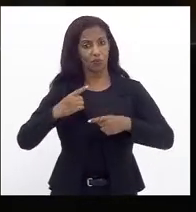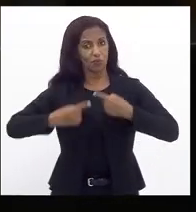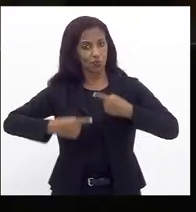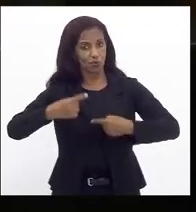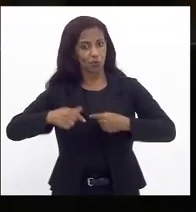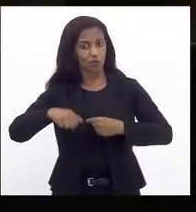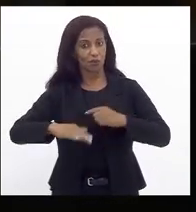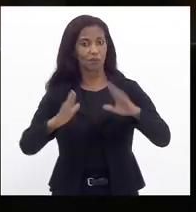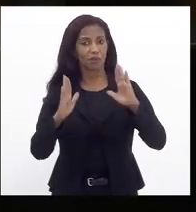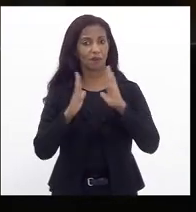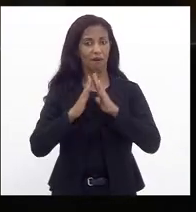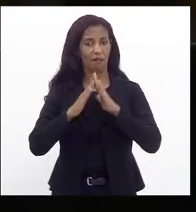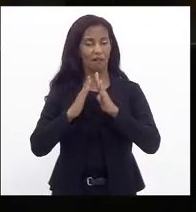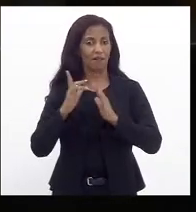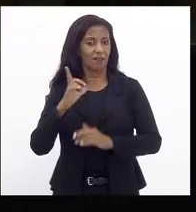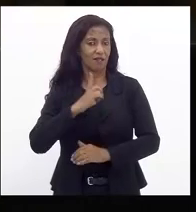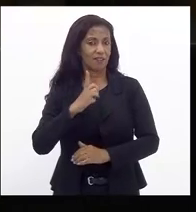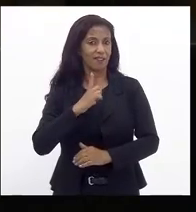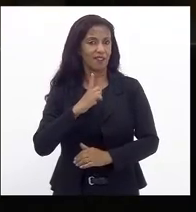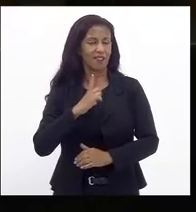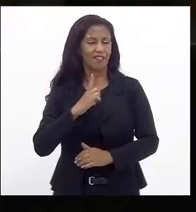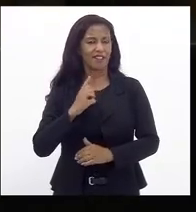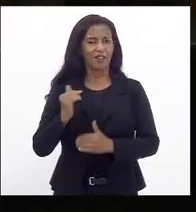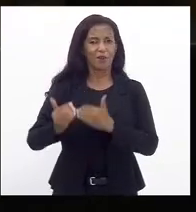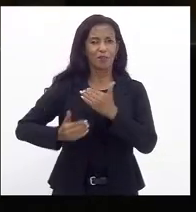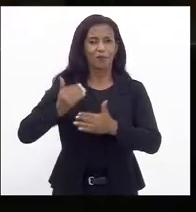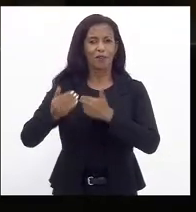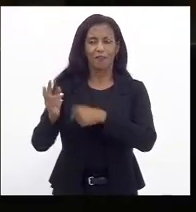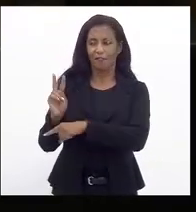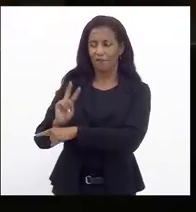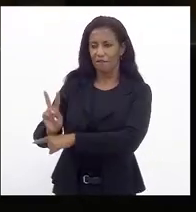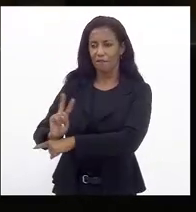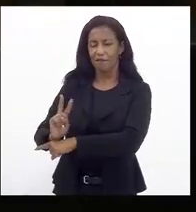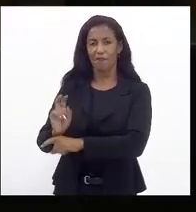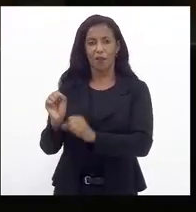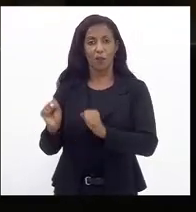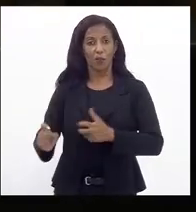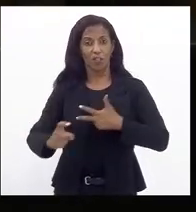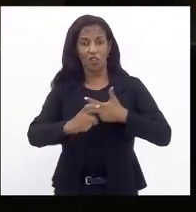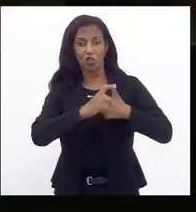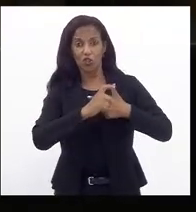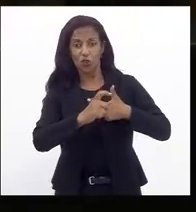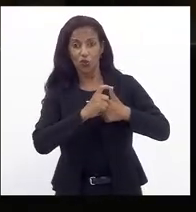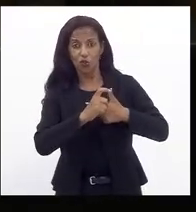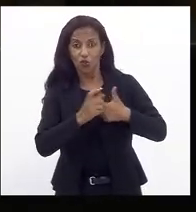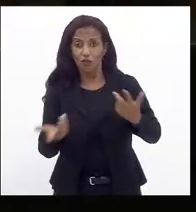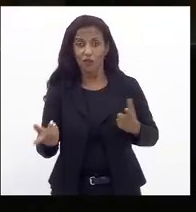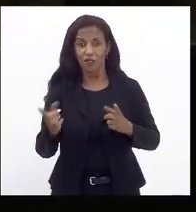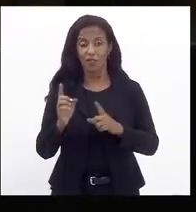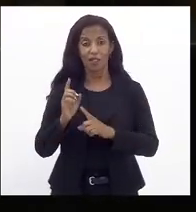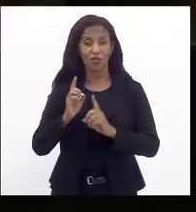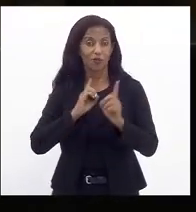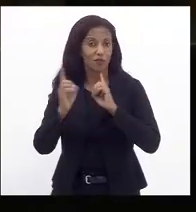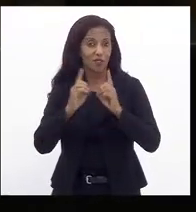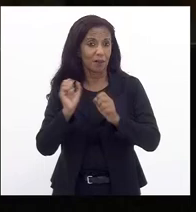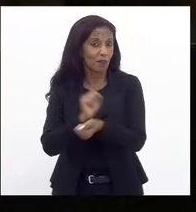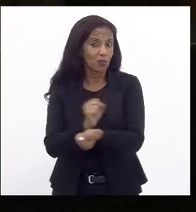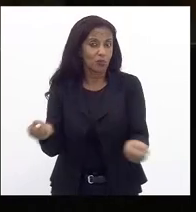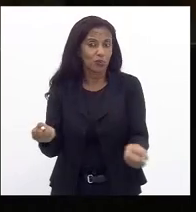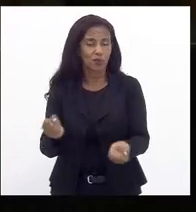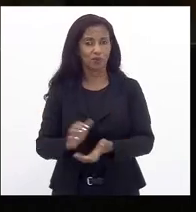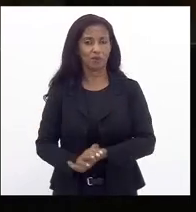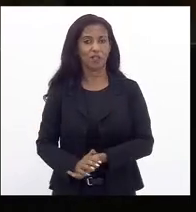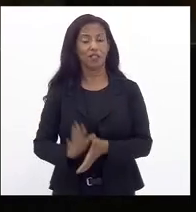casa que é que tem a prerrogativa de fiscalizar O Poder Executivo não fizer debate é quase que impossível